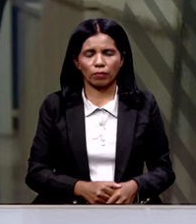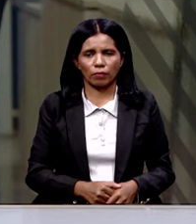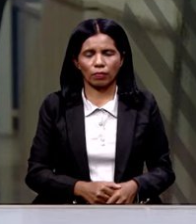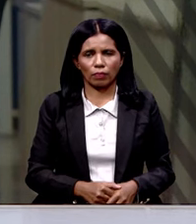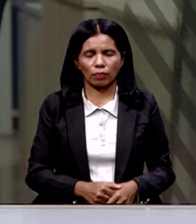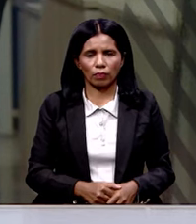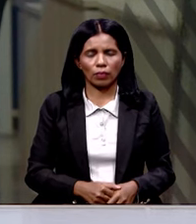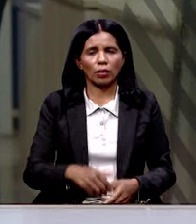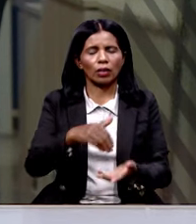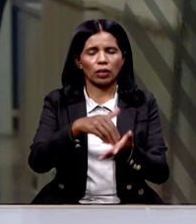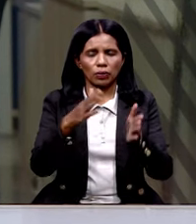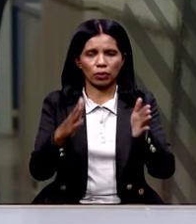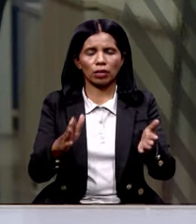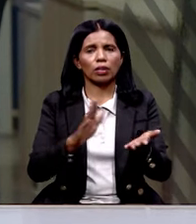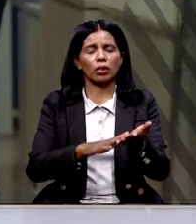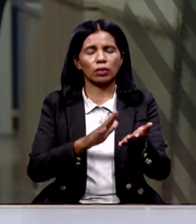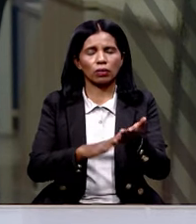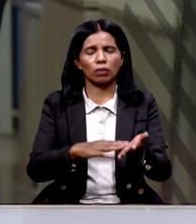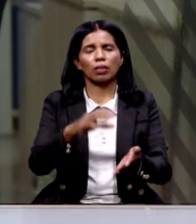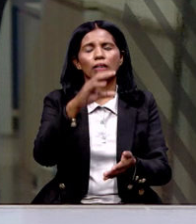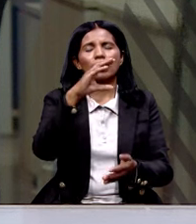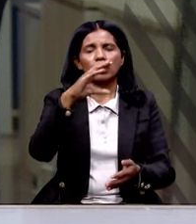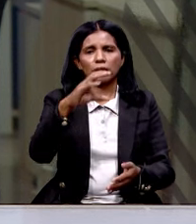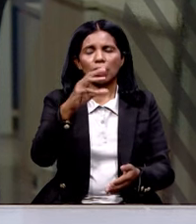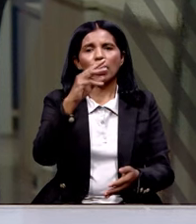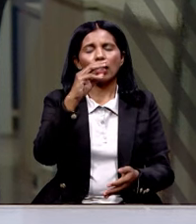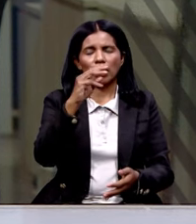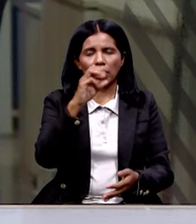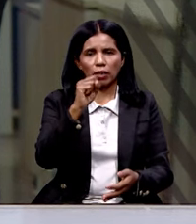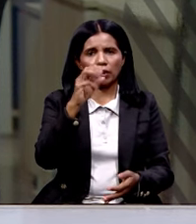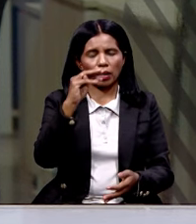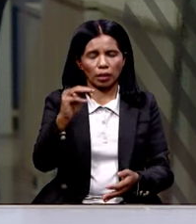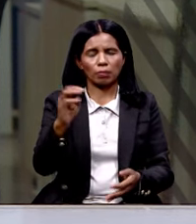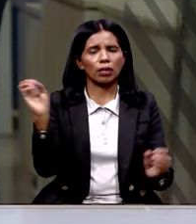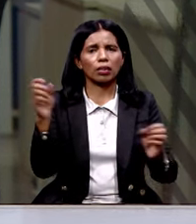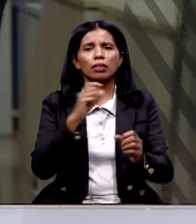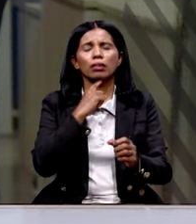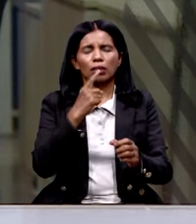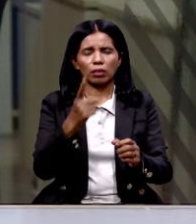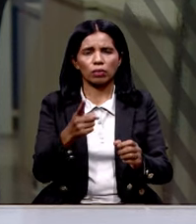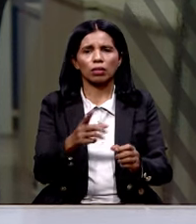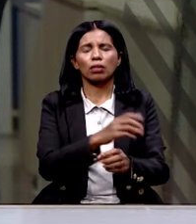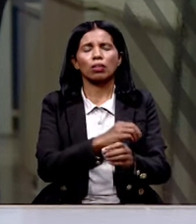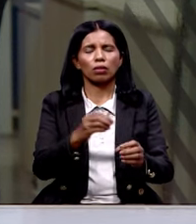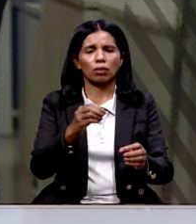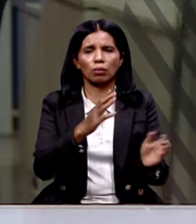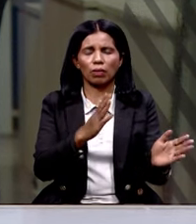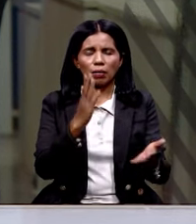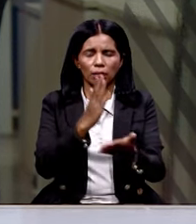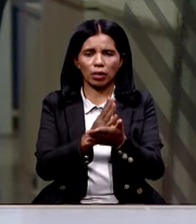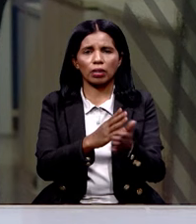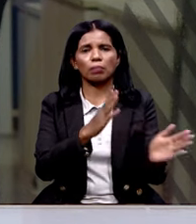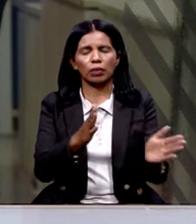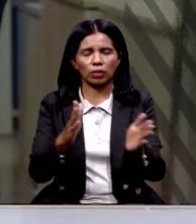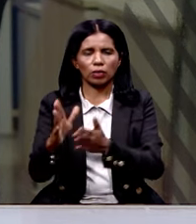Fundador no estudante colégio São Miguel Arcanjo lamenta a decisão do governo de sobre a escola refere também perturba o processo de